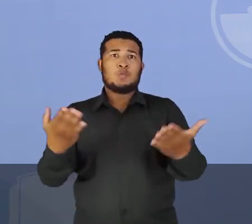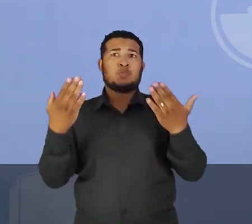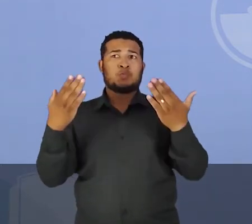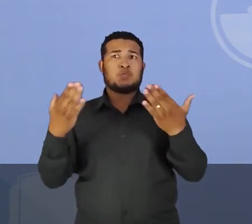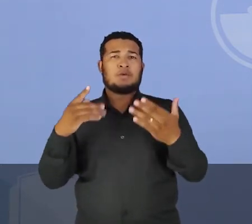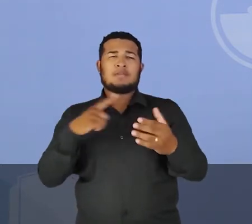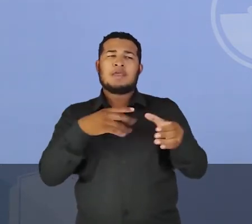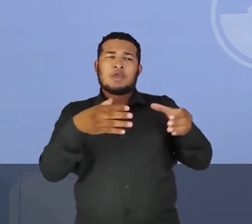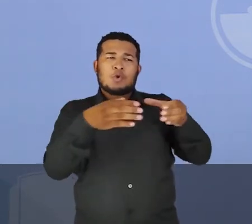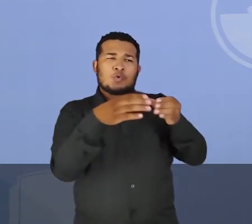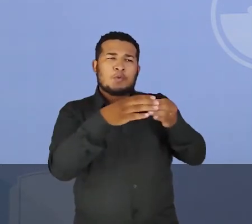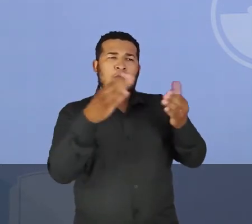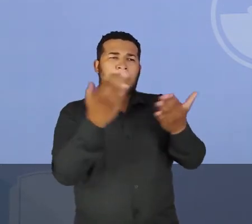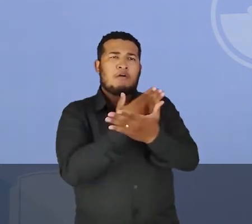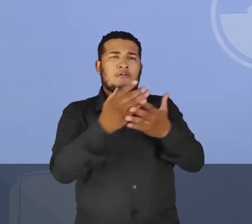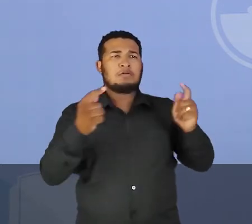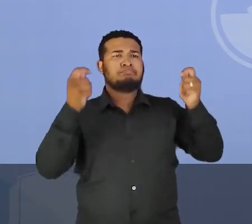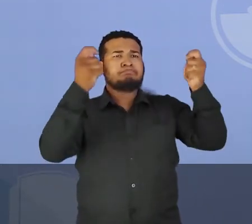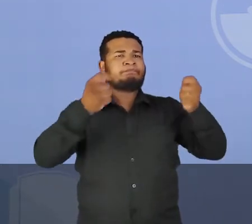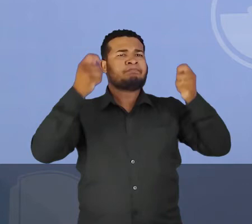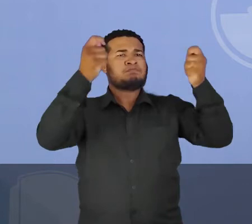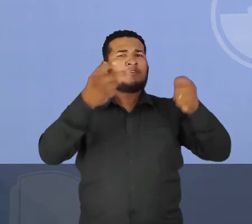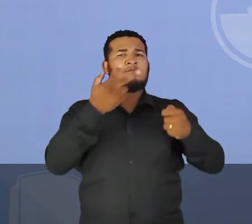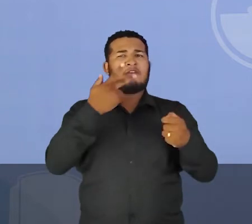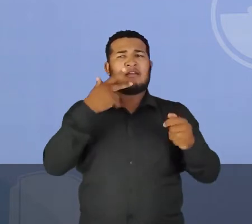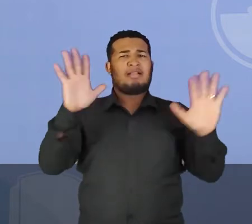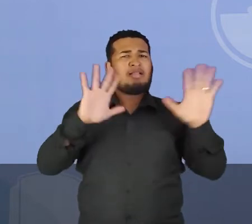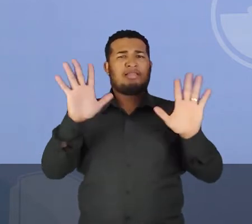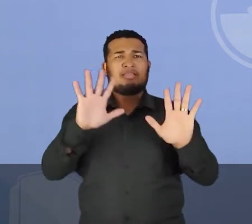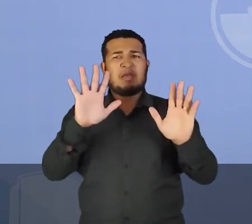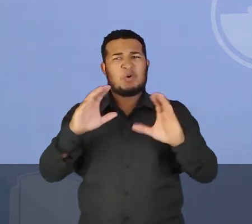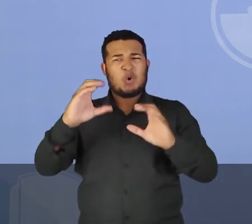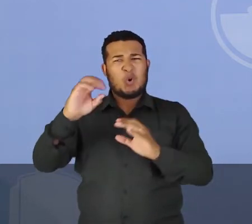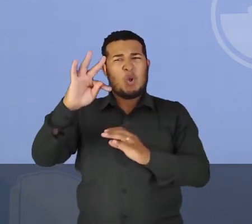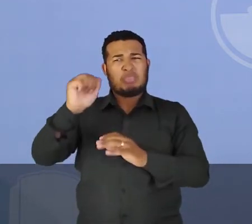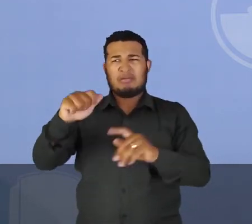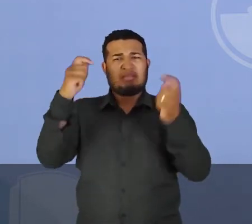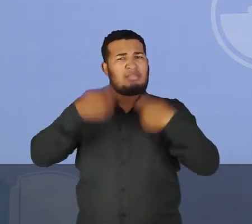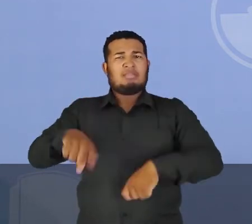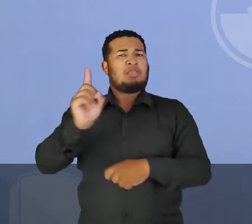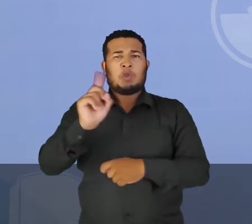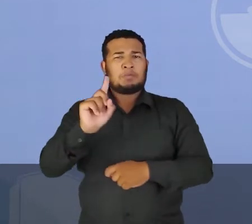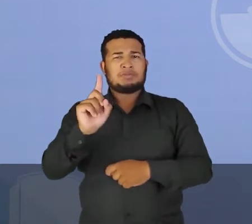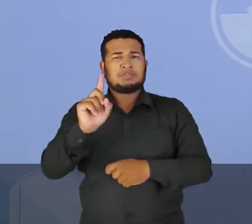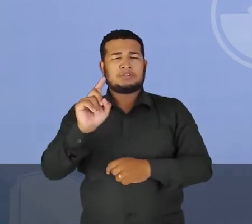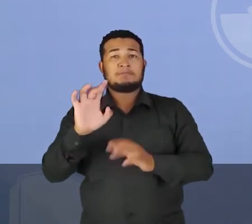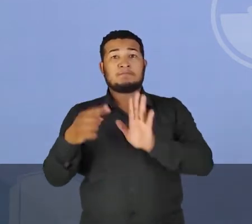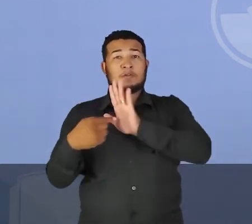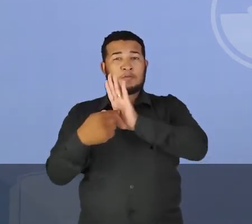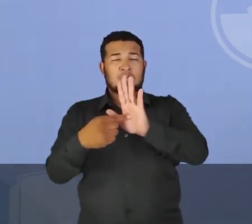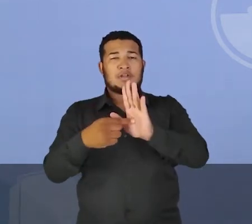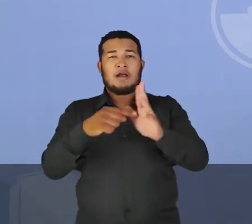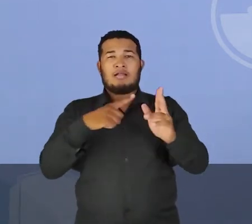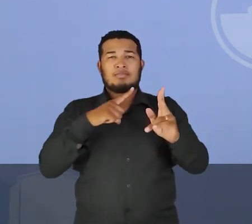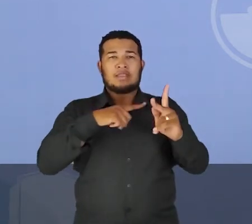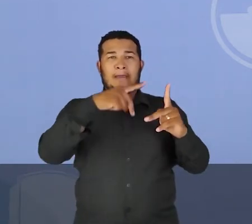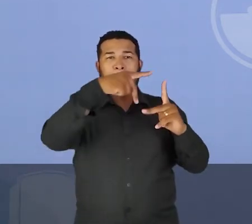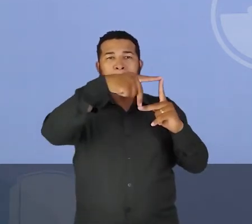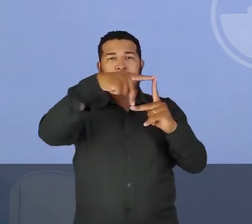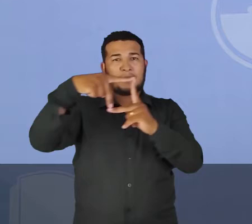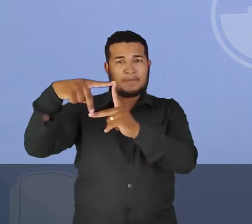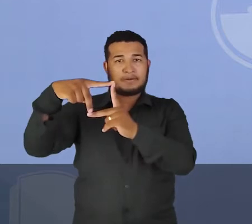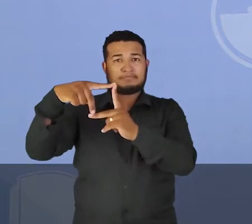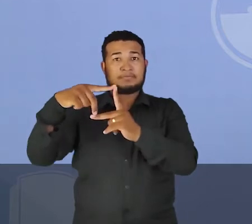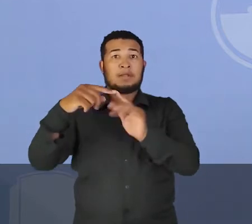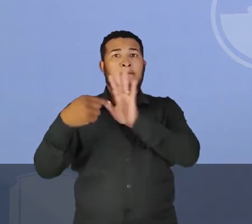grupo que vai se manifestar e dizer que não deve existir. Eu vou mostrar para vocês uma charge que mostra quem é